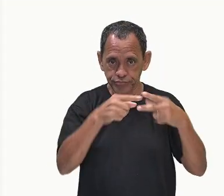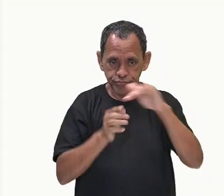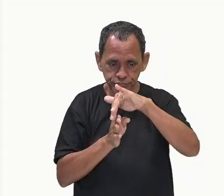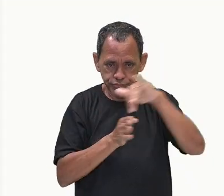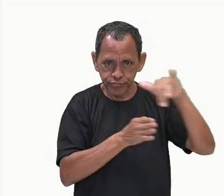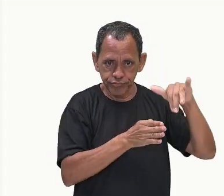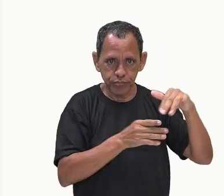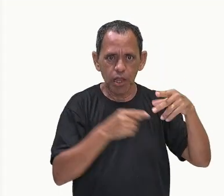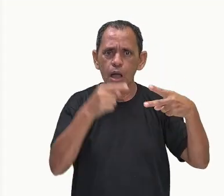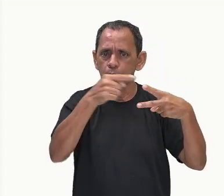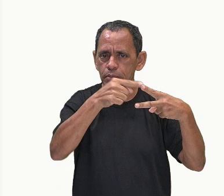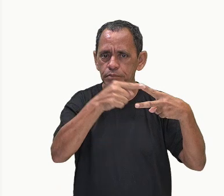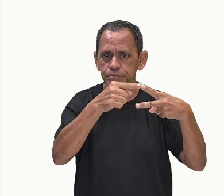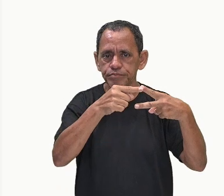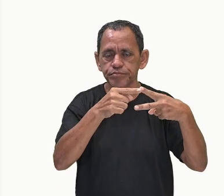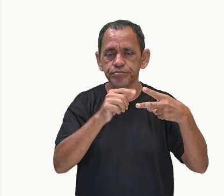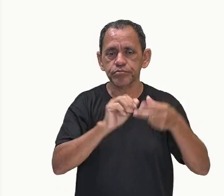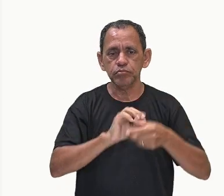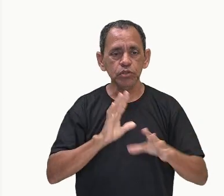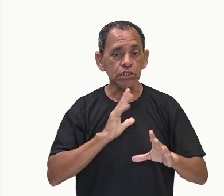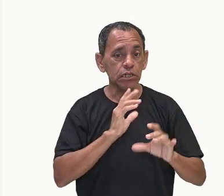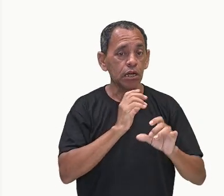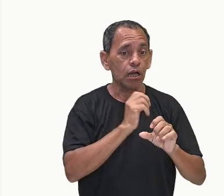Então olha só, para calcular